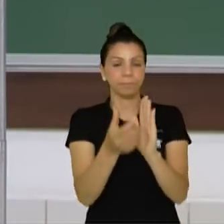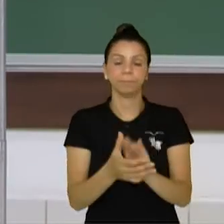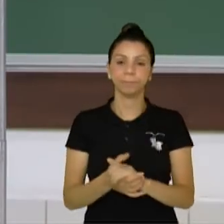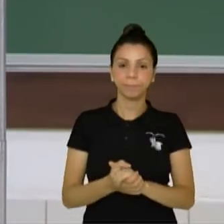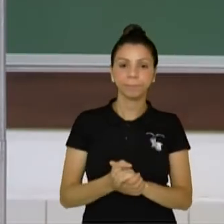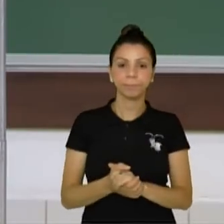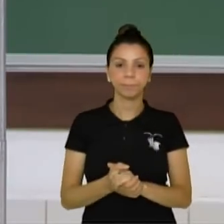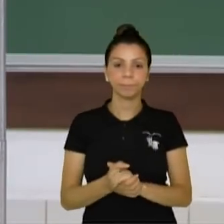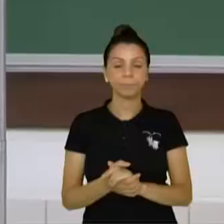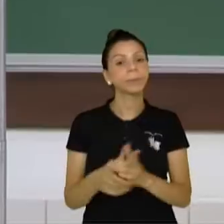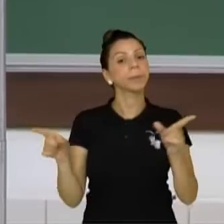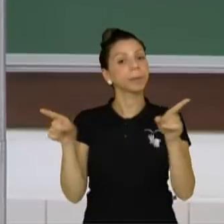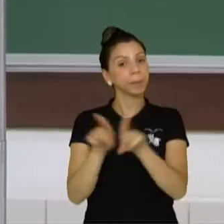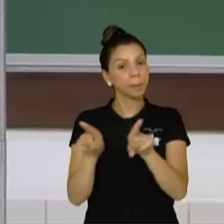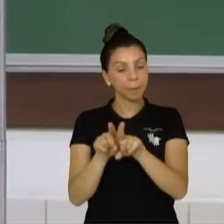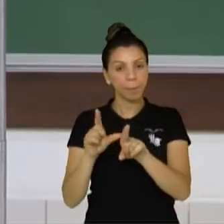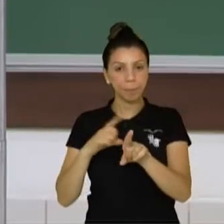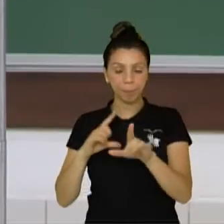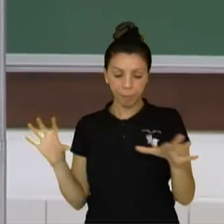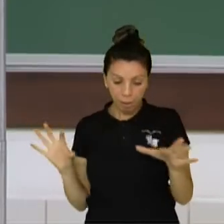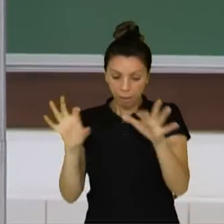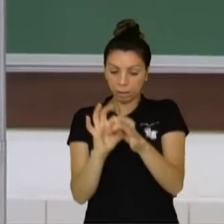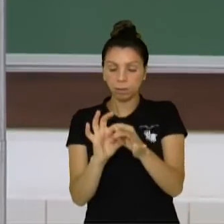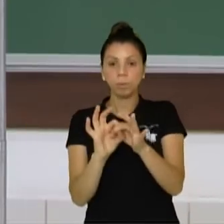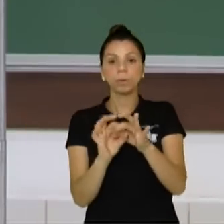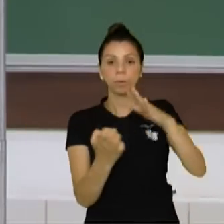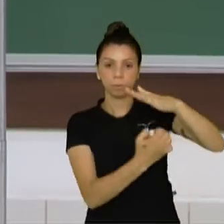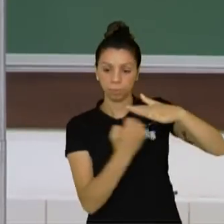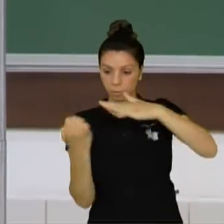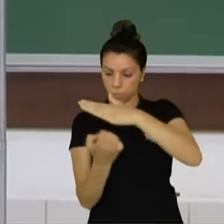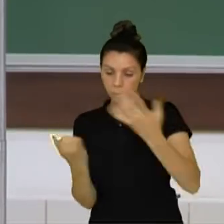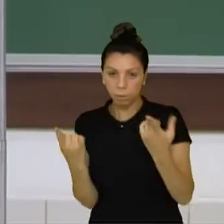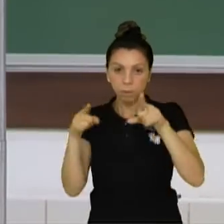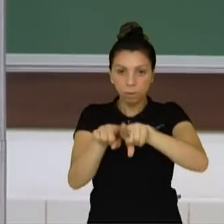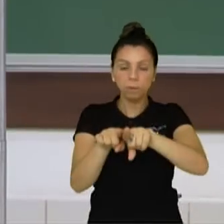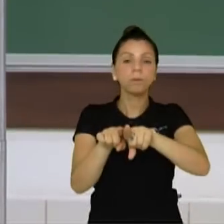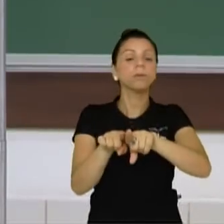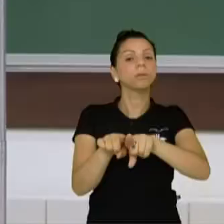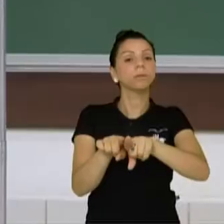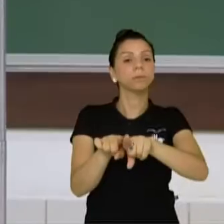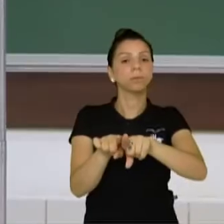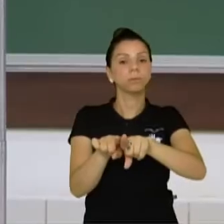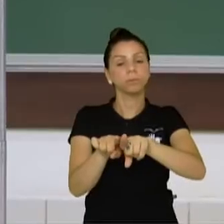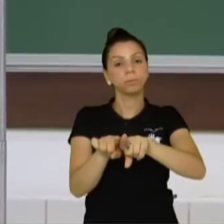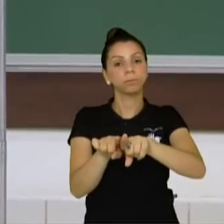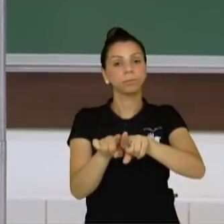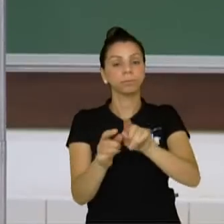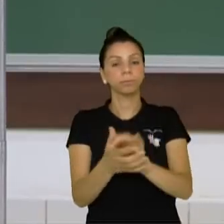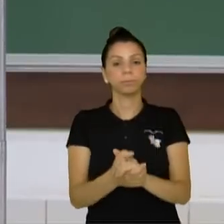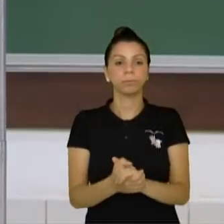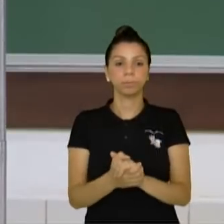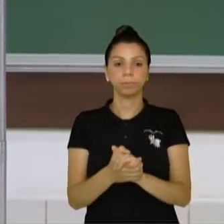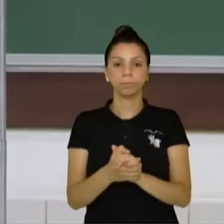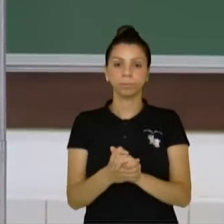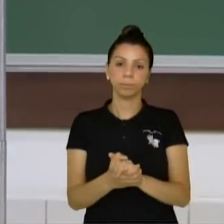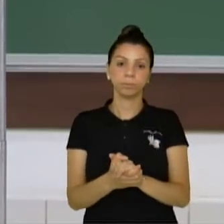entre essas uniões, entre essas junções que ele fez a junção